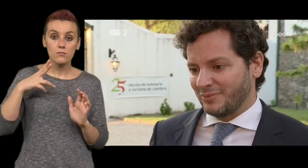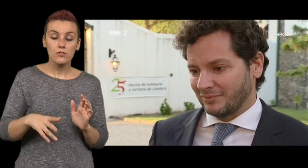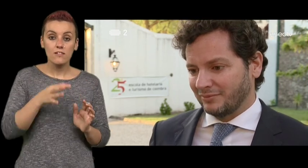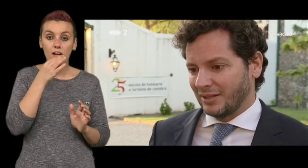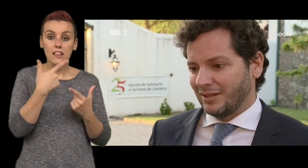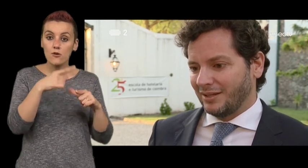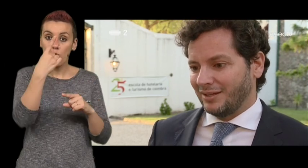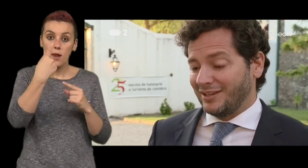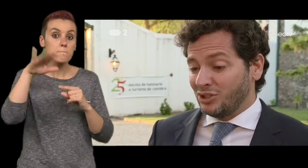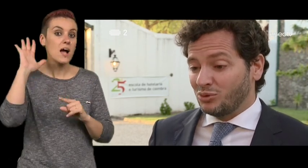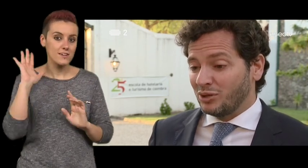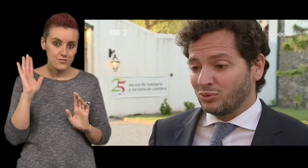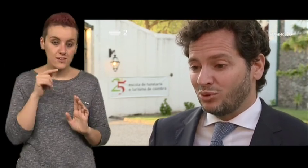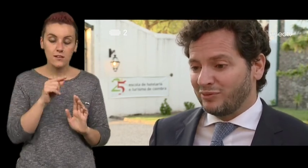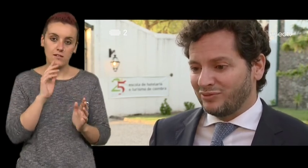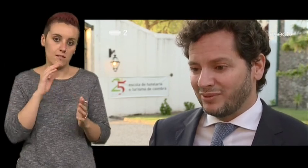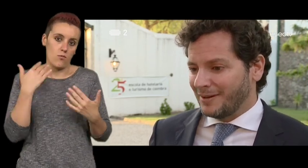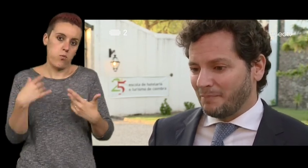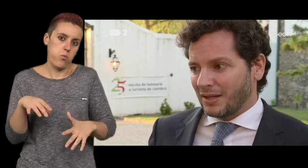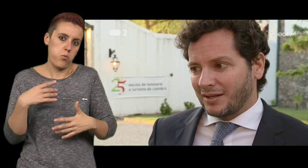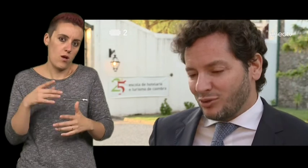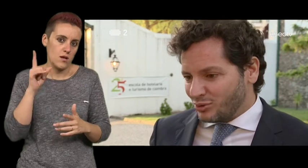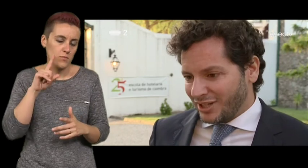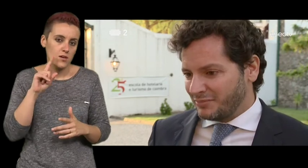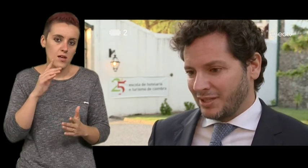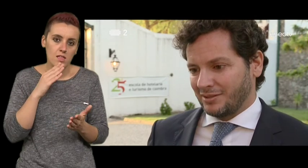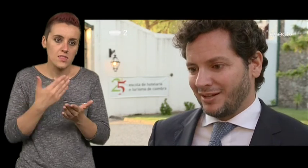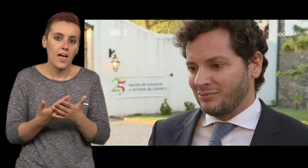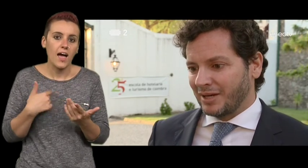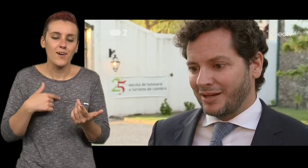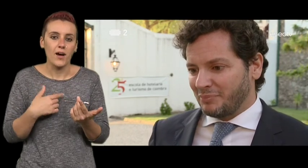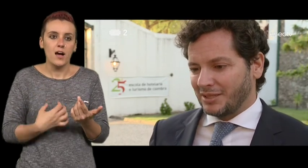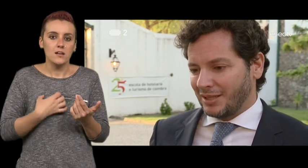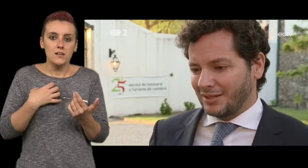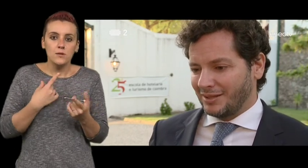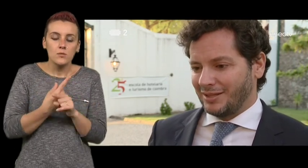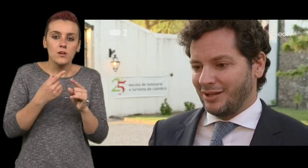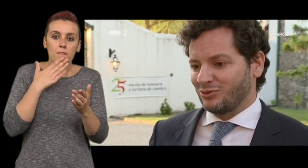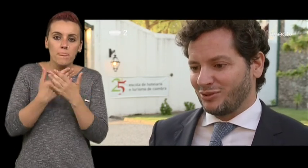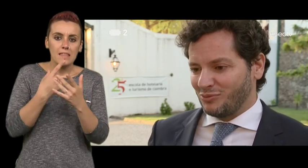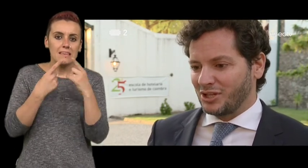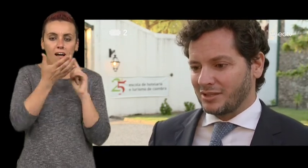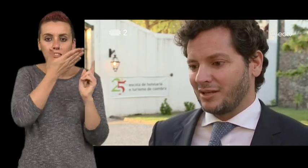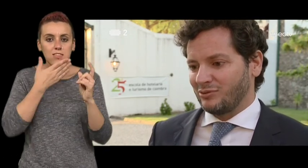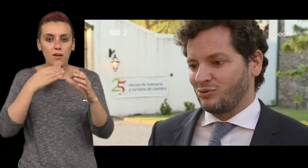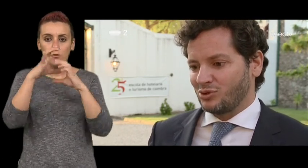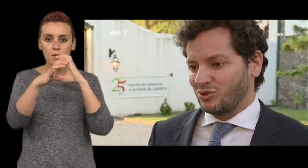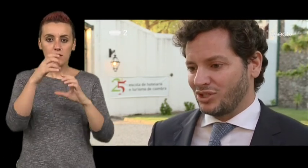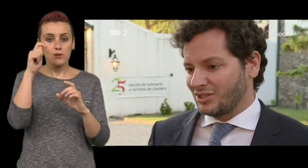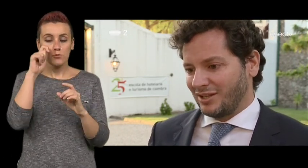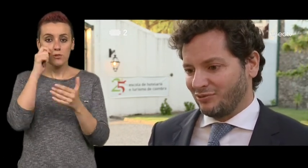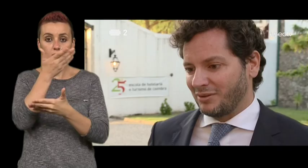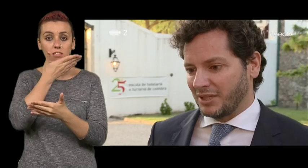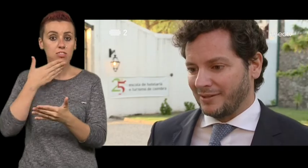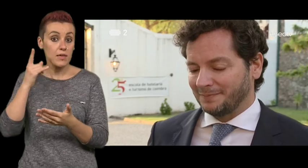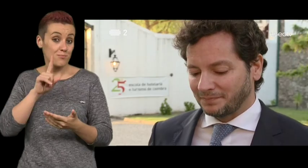um idioma. Isto é um trunfo que não se consegue medir. É uma capacidade de diálogo e de comunicação com os